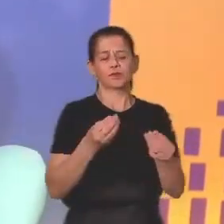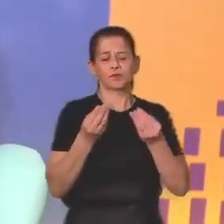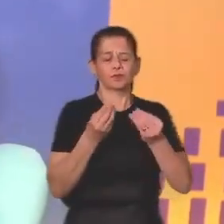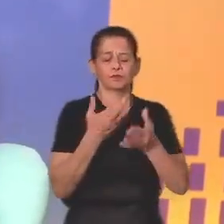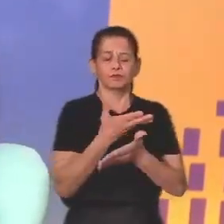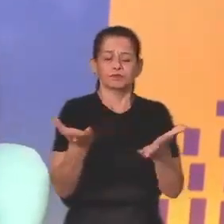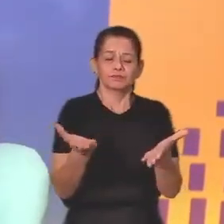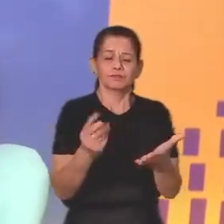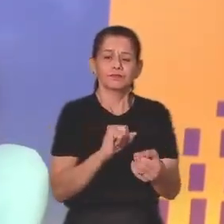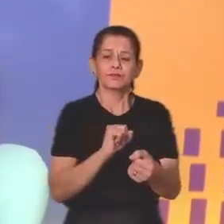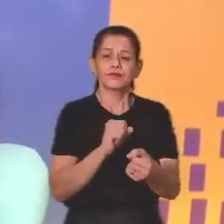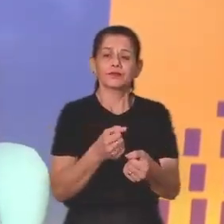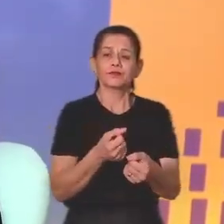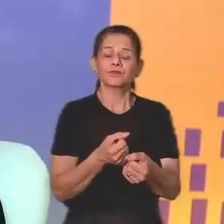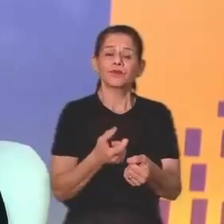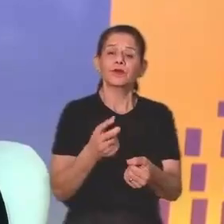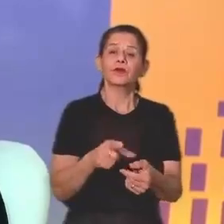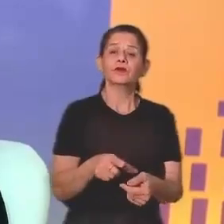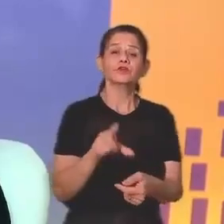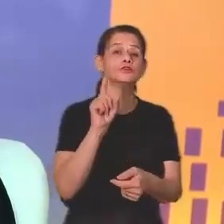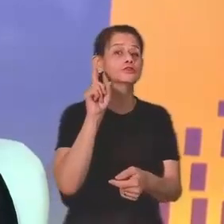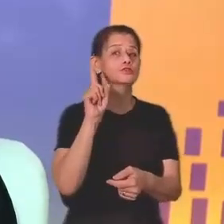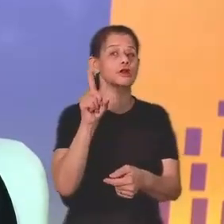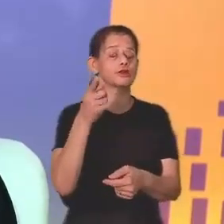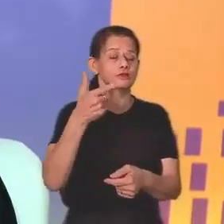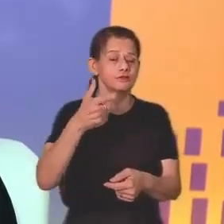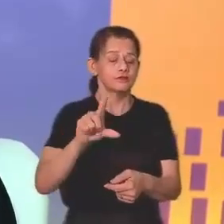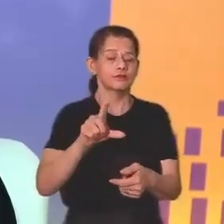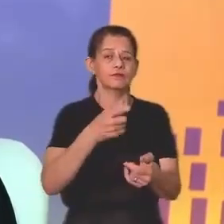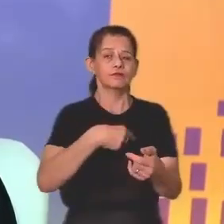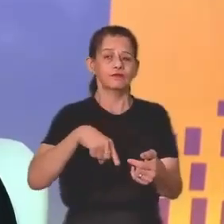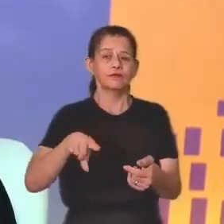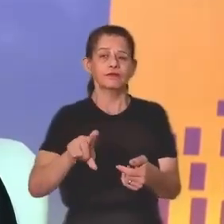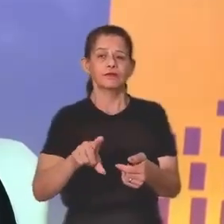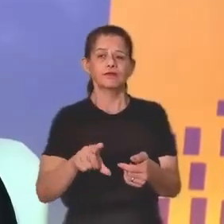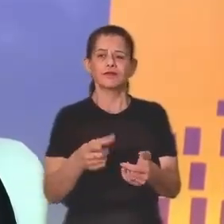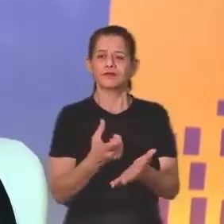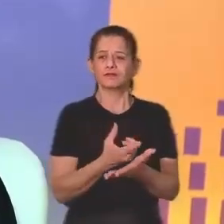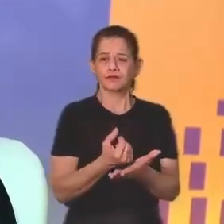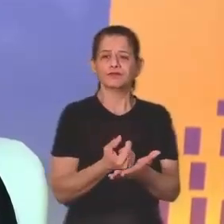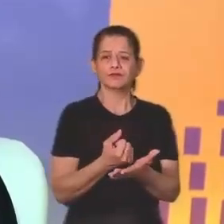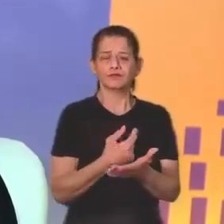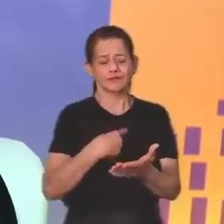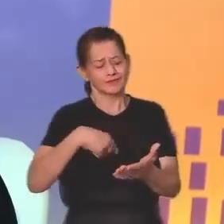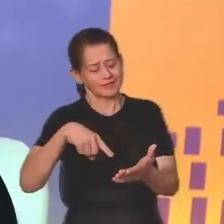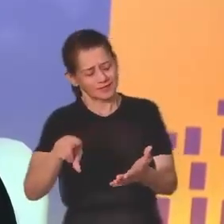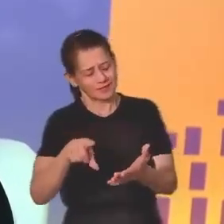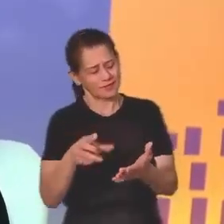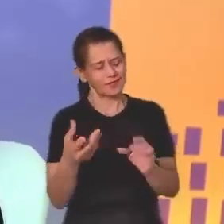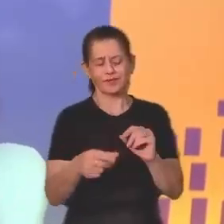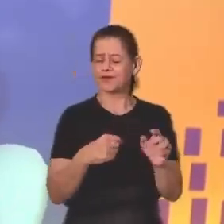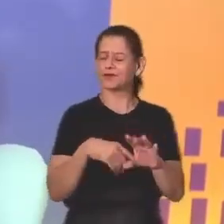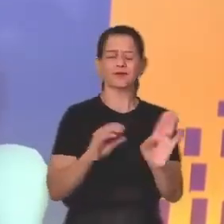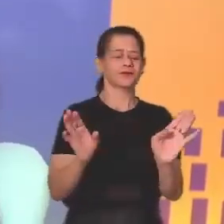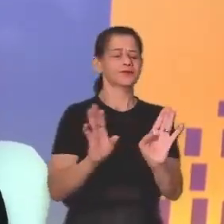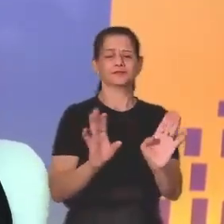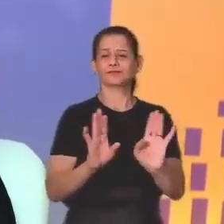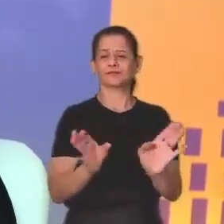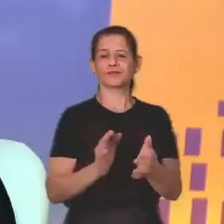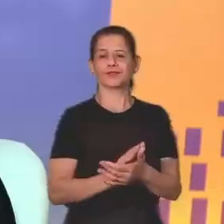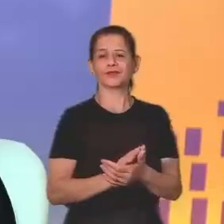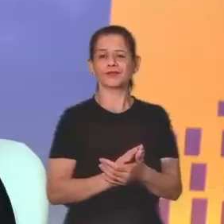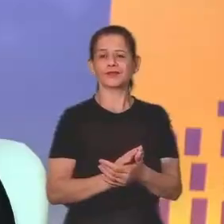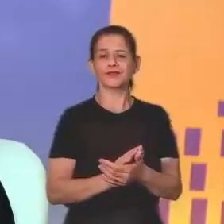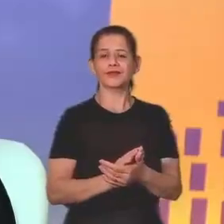foi a única vez que eu tive a intenção, mas eu já fui para ganhar dinheiro mesmo. Mas não deu certo.